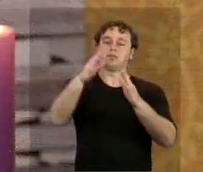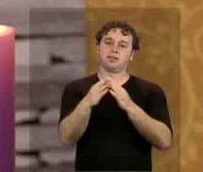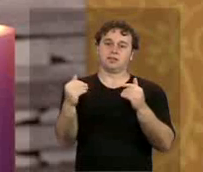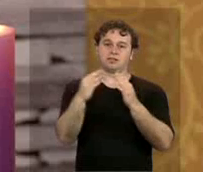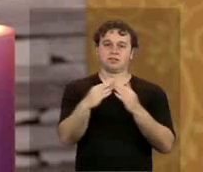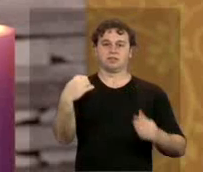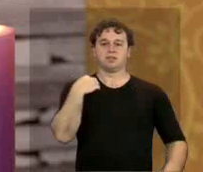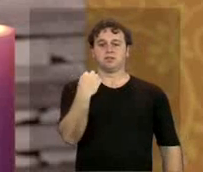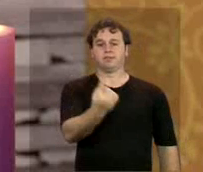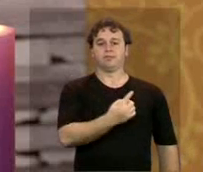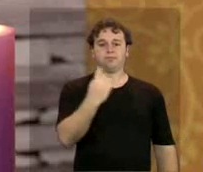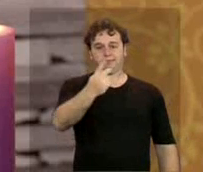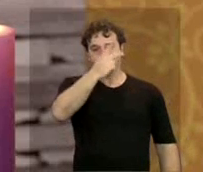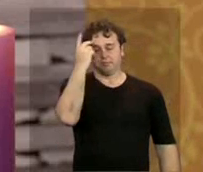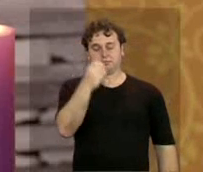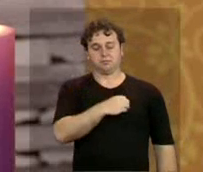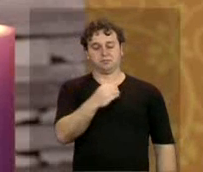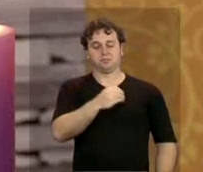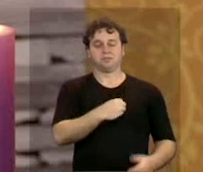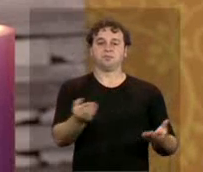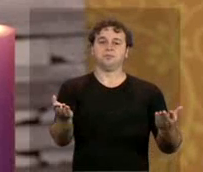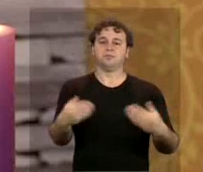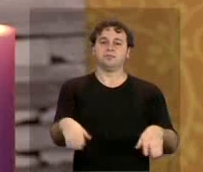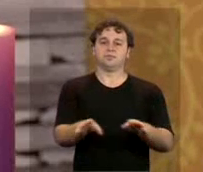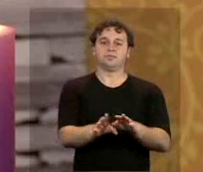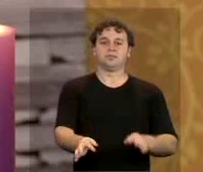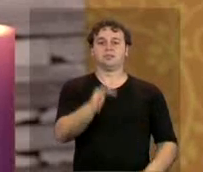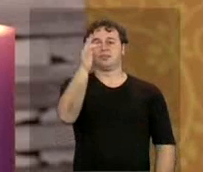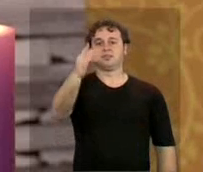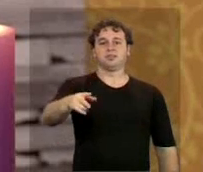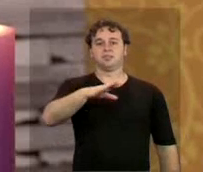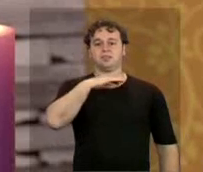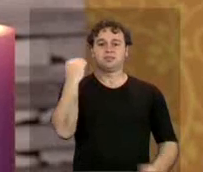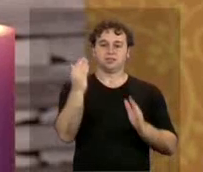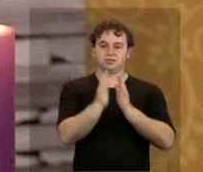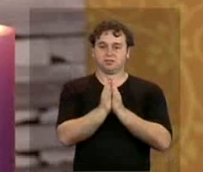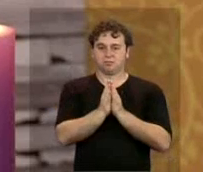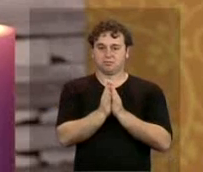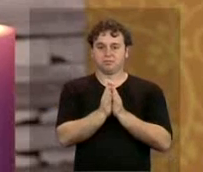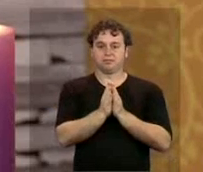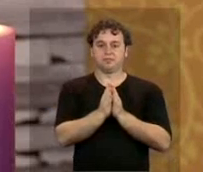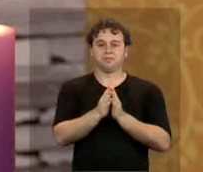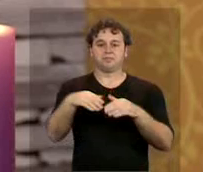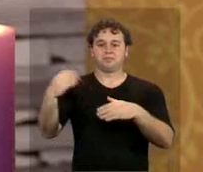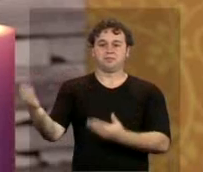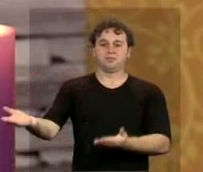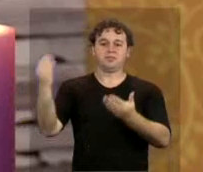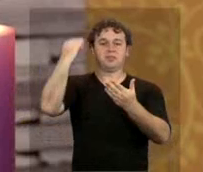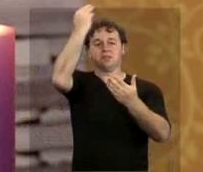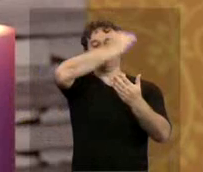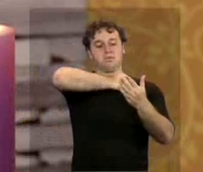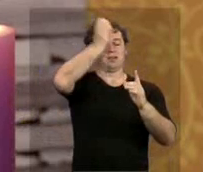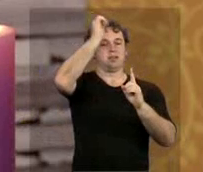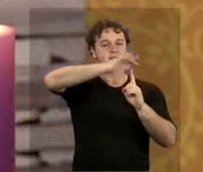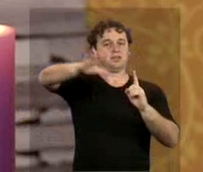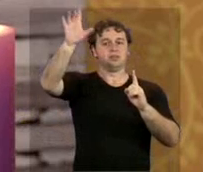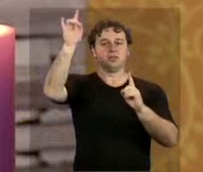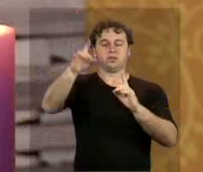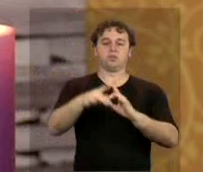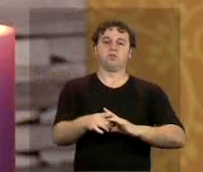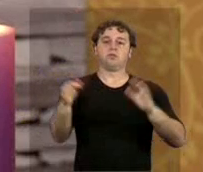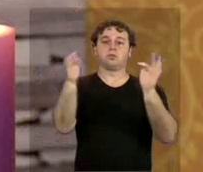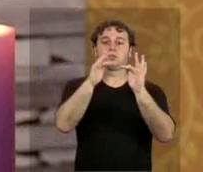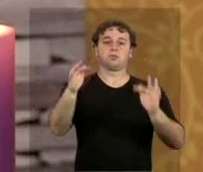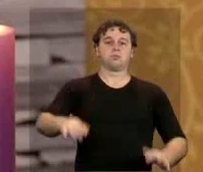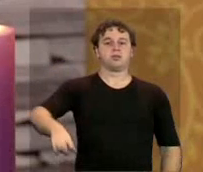Santa Maria, Mãe de Deus, rogai por nós, pecadores, agora e na hora de nossa morte. Amém. Ave Maria, cheia de graça, o